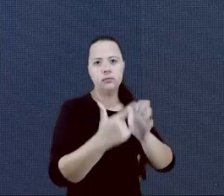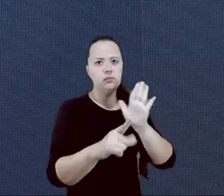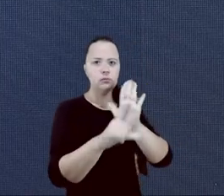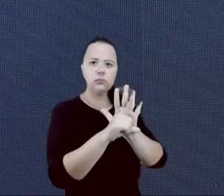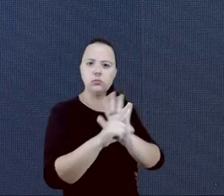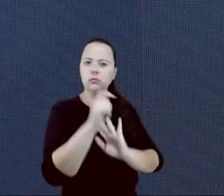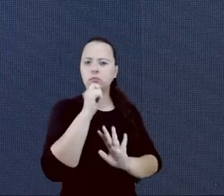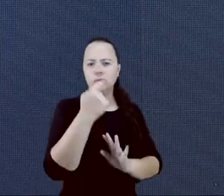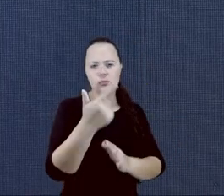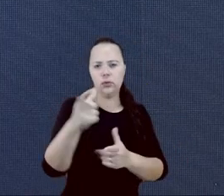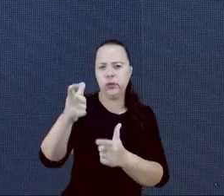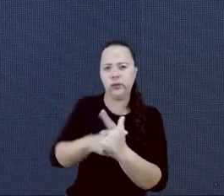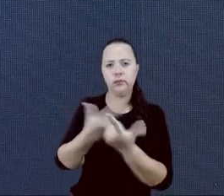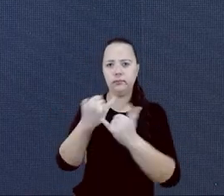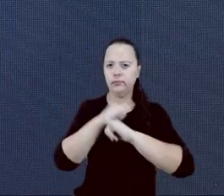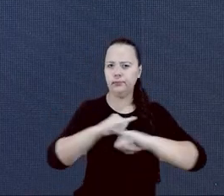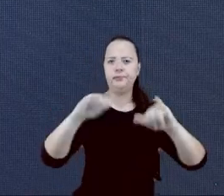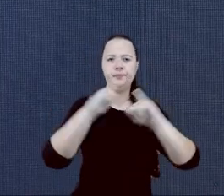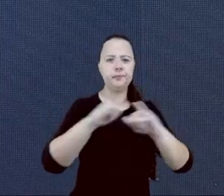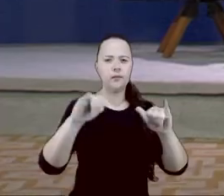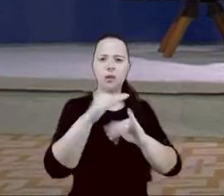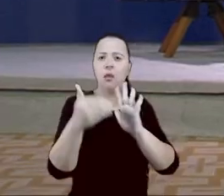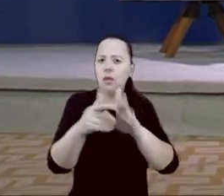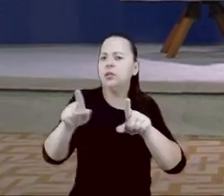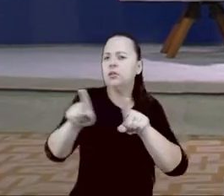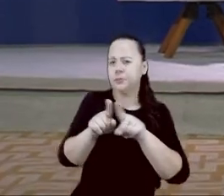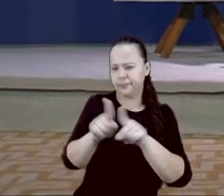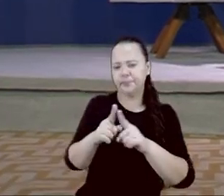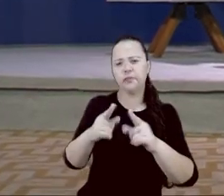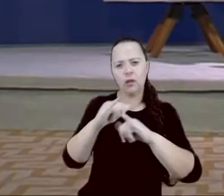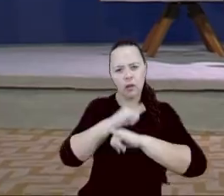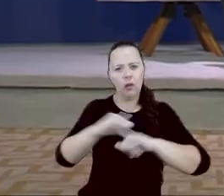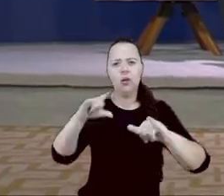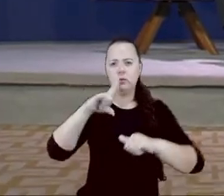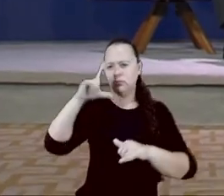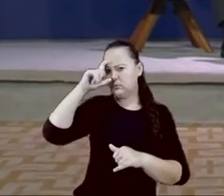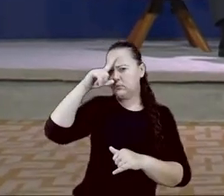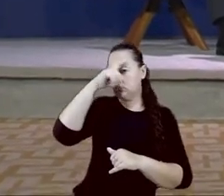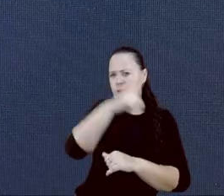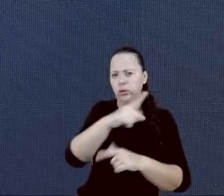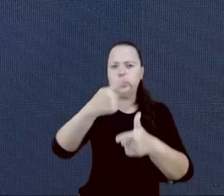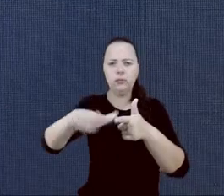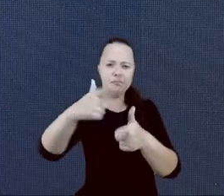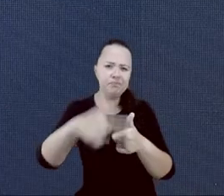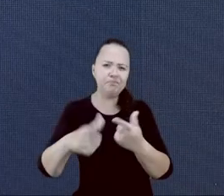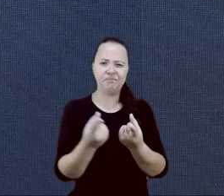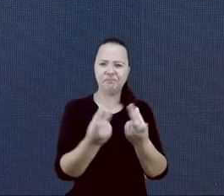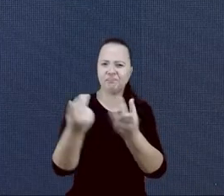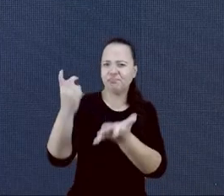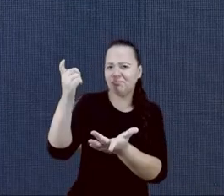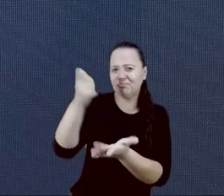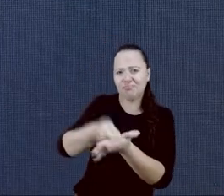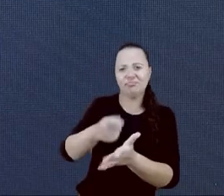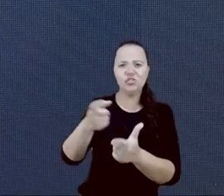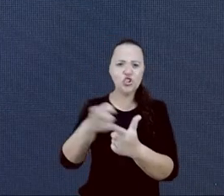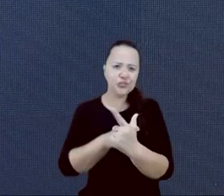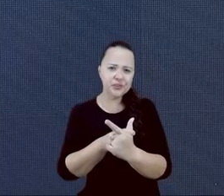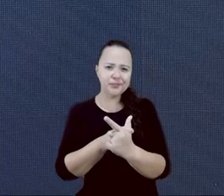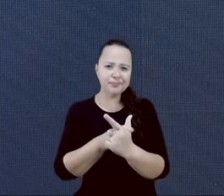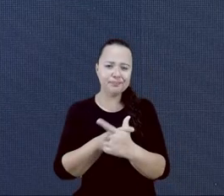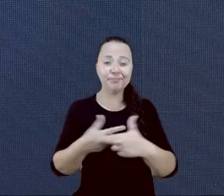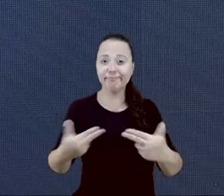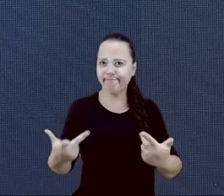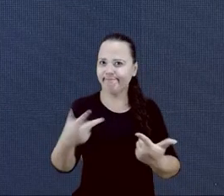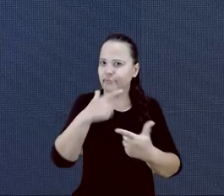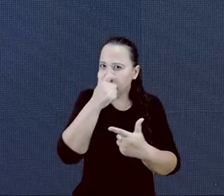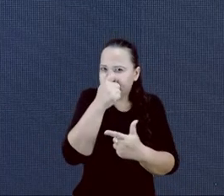a dívida no mercado é também anunciando dificuldades problemas enfim Isso acabou se acumulando sobre